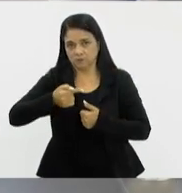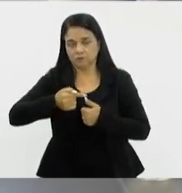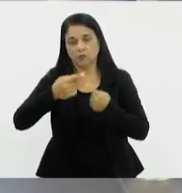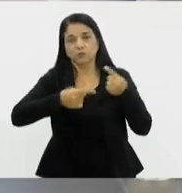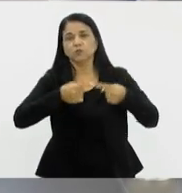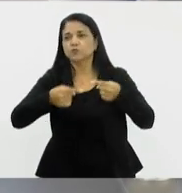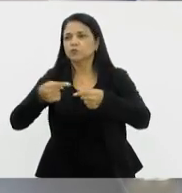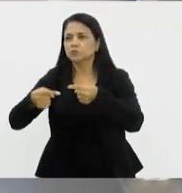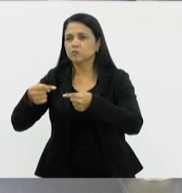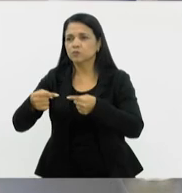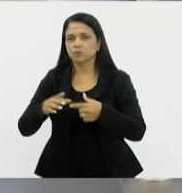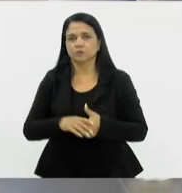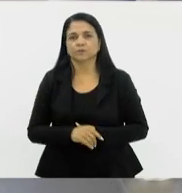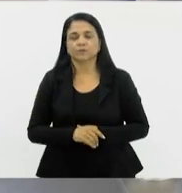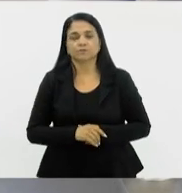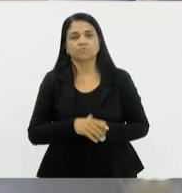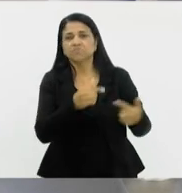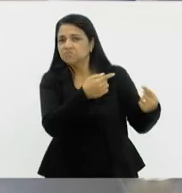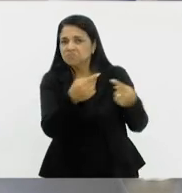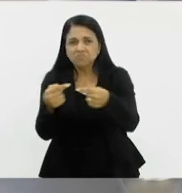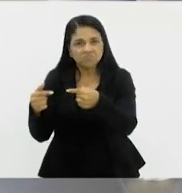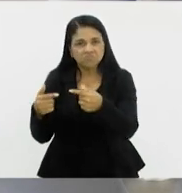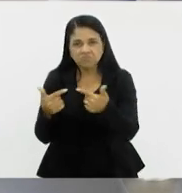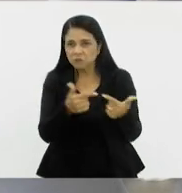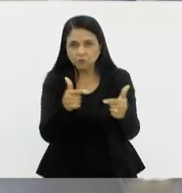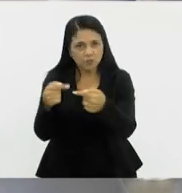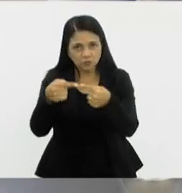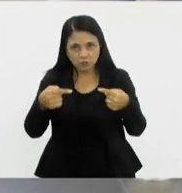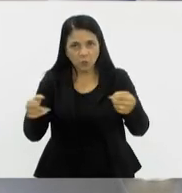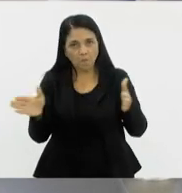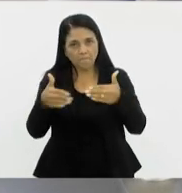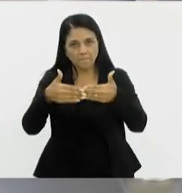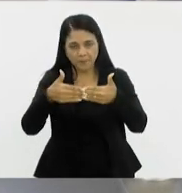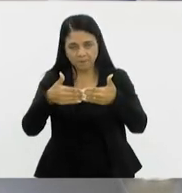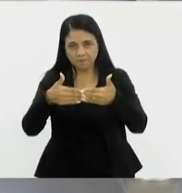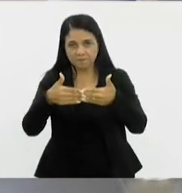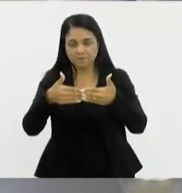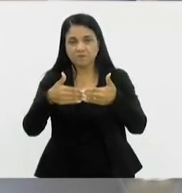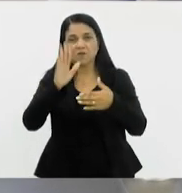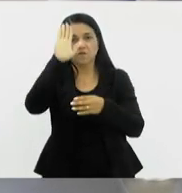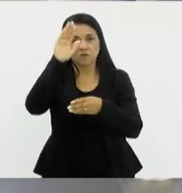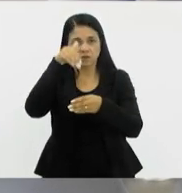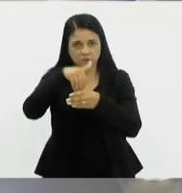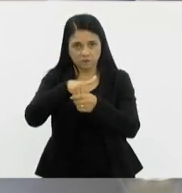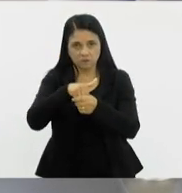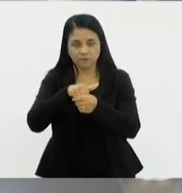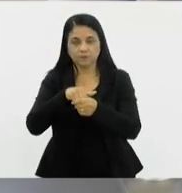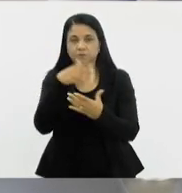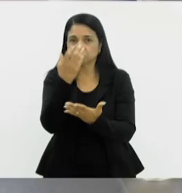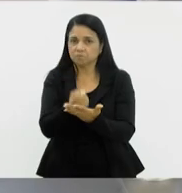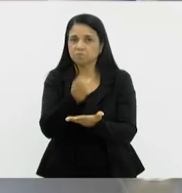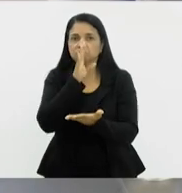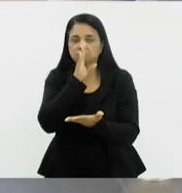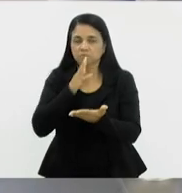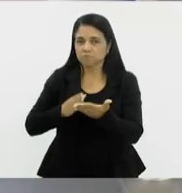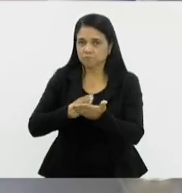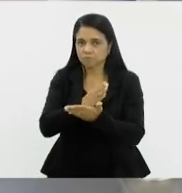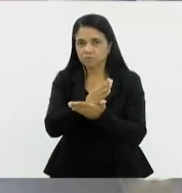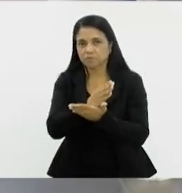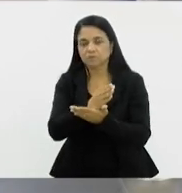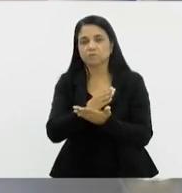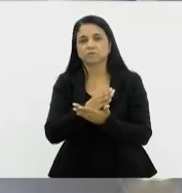discussão. Não havendo quem queira discutir, é encerrada a discussão. Em votação, os senhores que aprovam, permaneçam como estão,